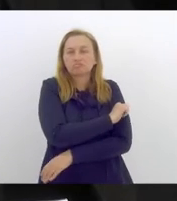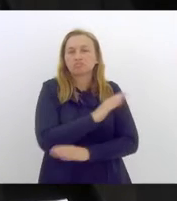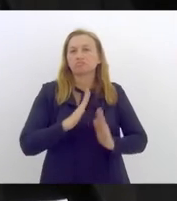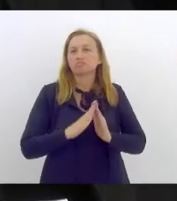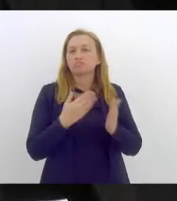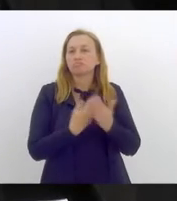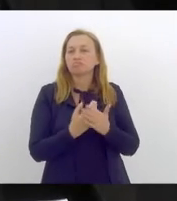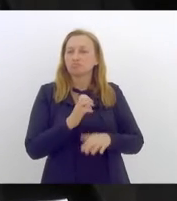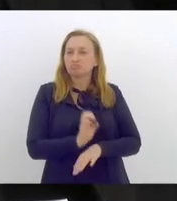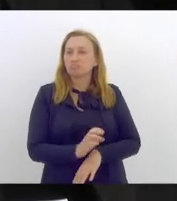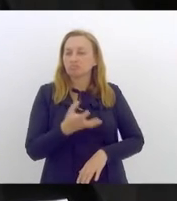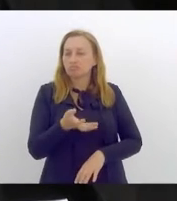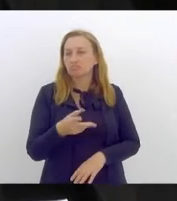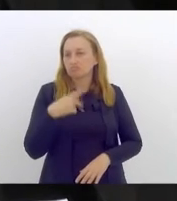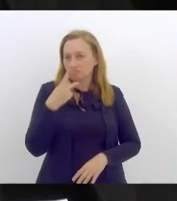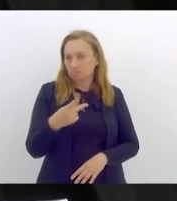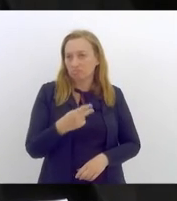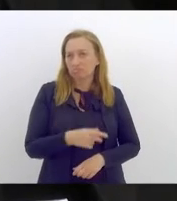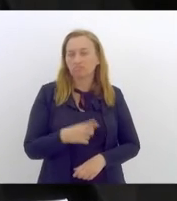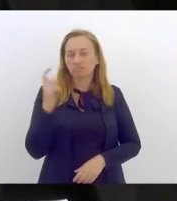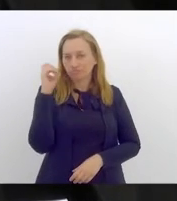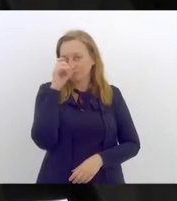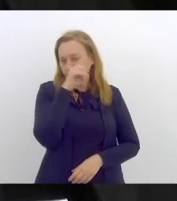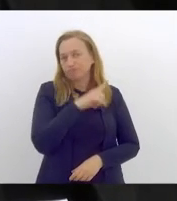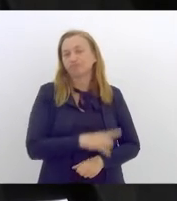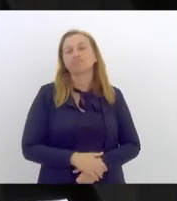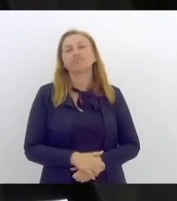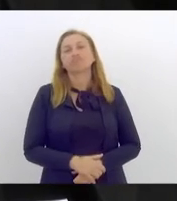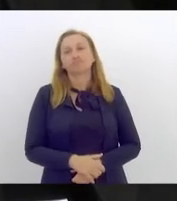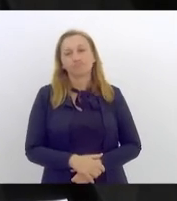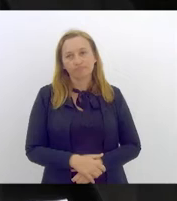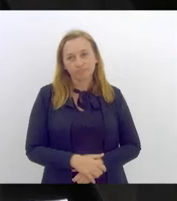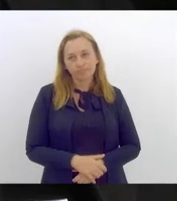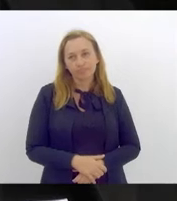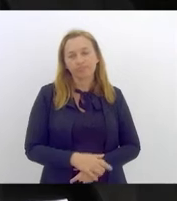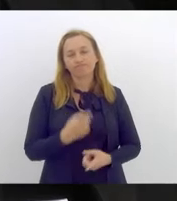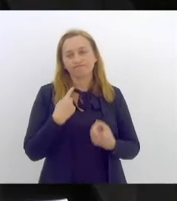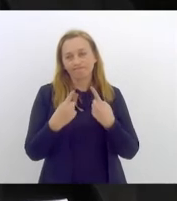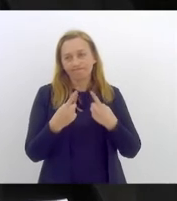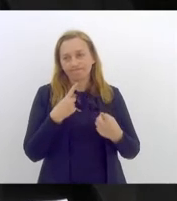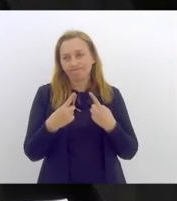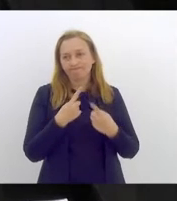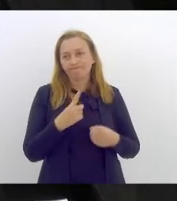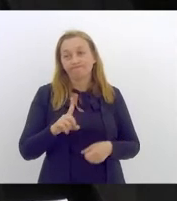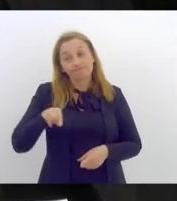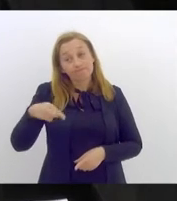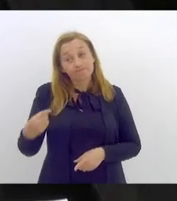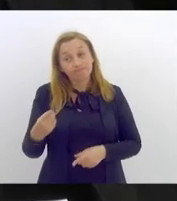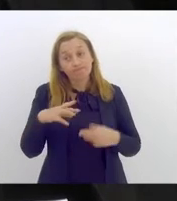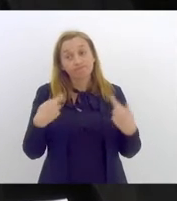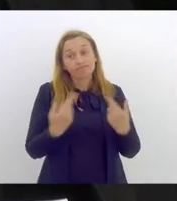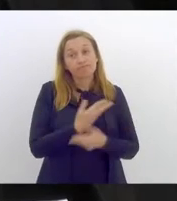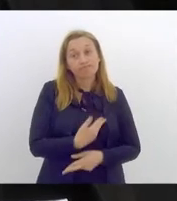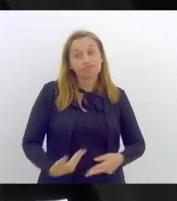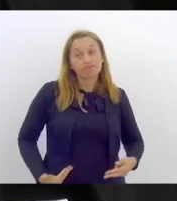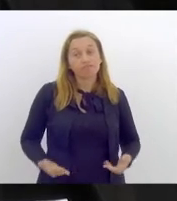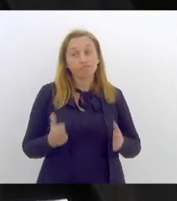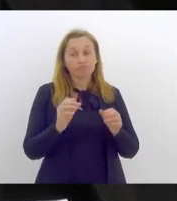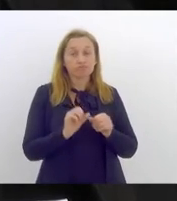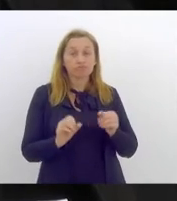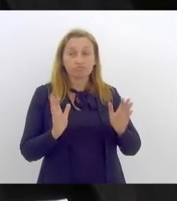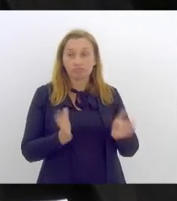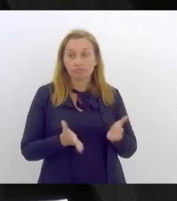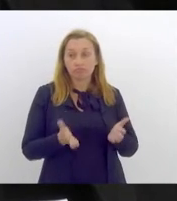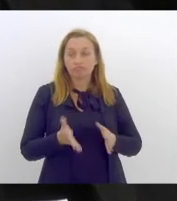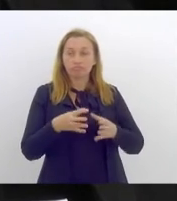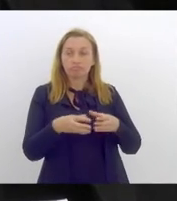Então, eu quero aqui dizer que é duríssimo fazer esse debate depois da audiência pública que fizemos hoje na